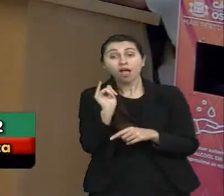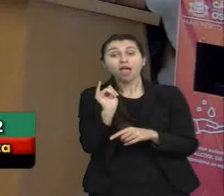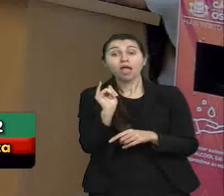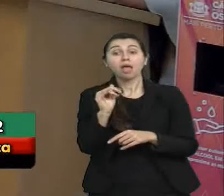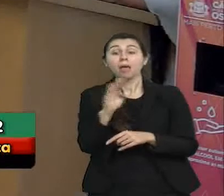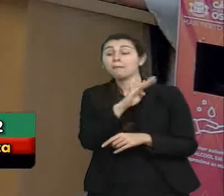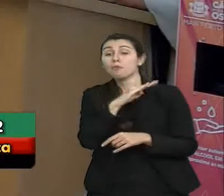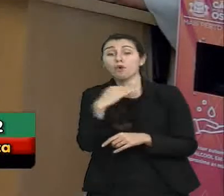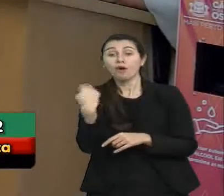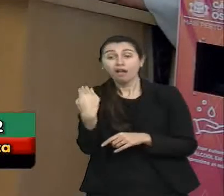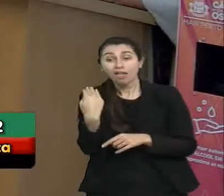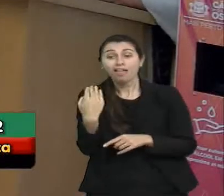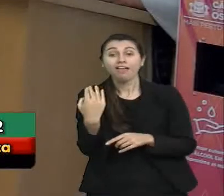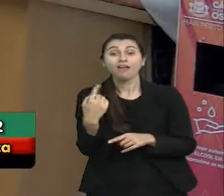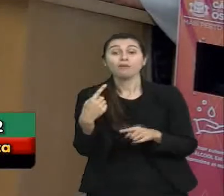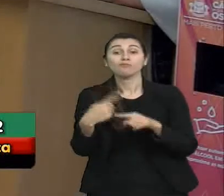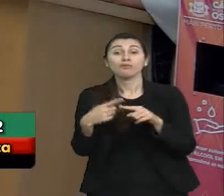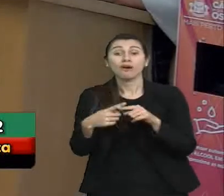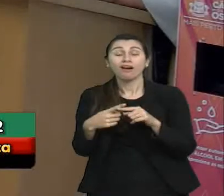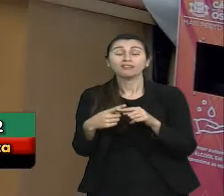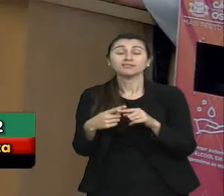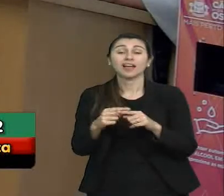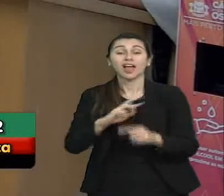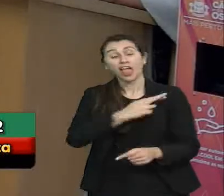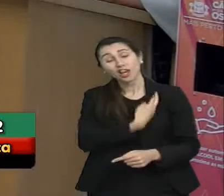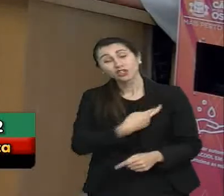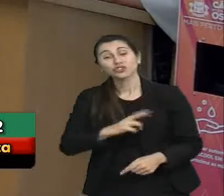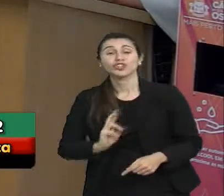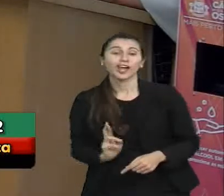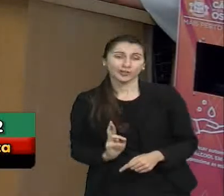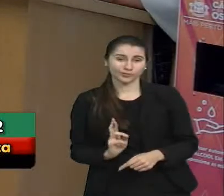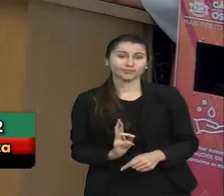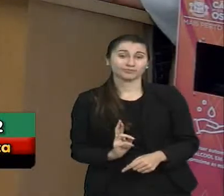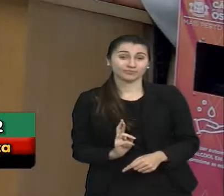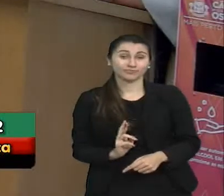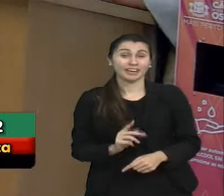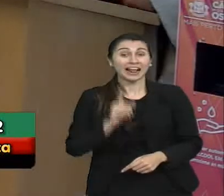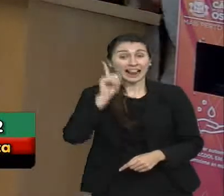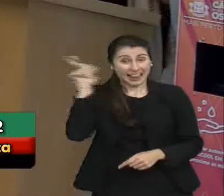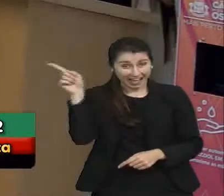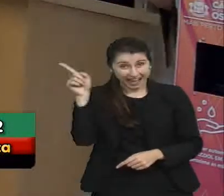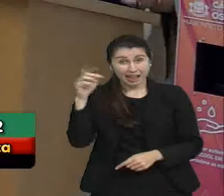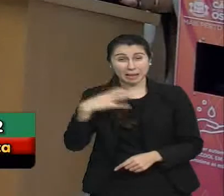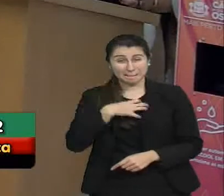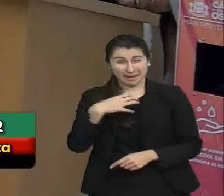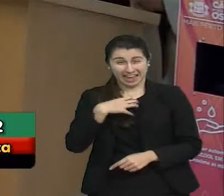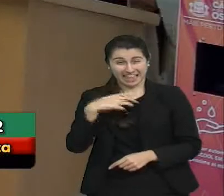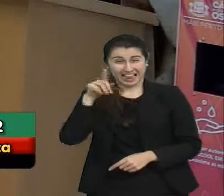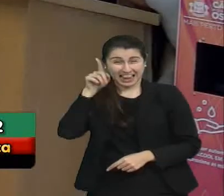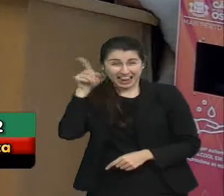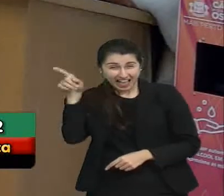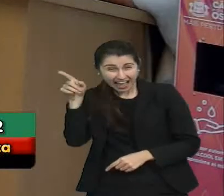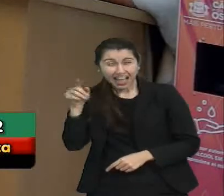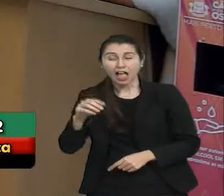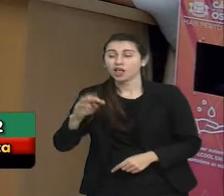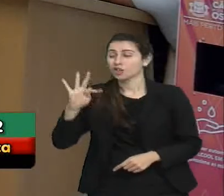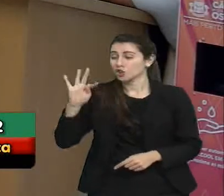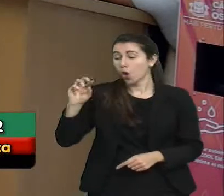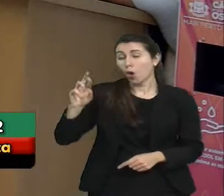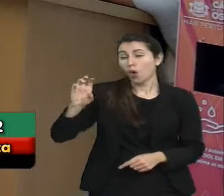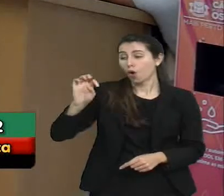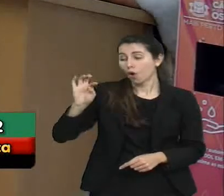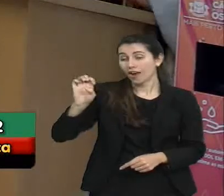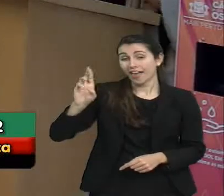culto diferente, porque o toré, Padre Beto, não era aceito. O toré, como a dança, não era aceito,